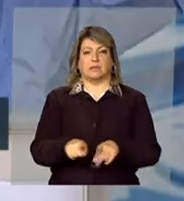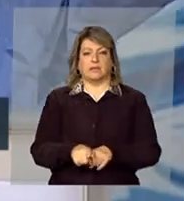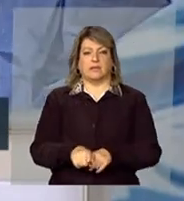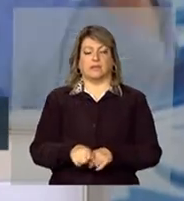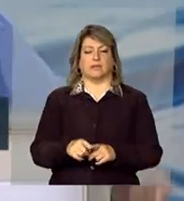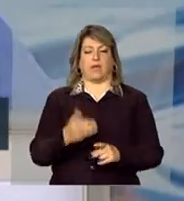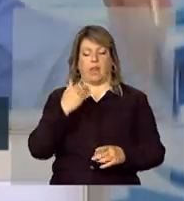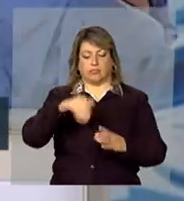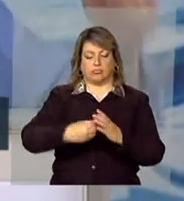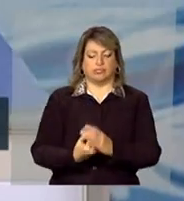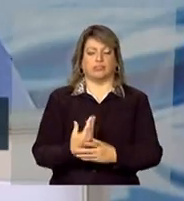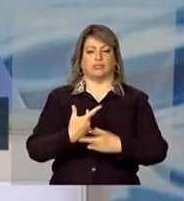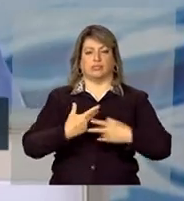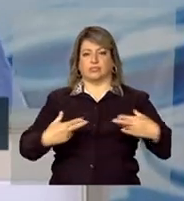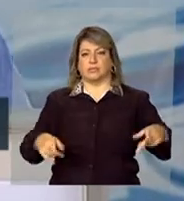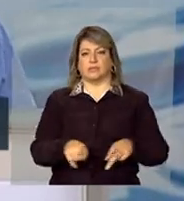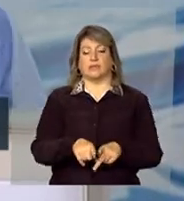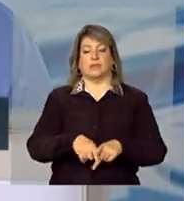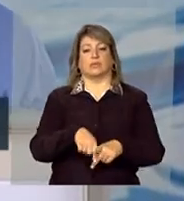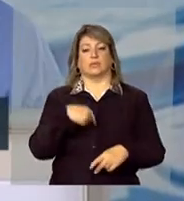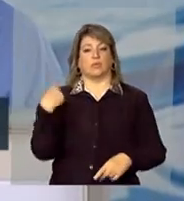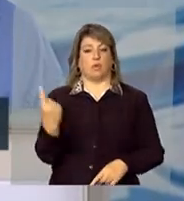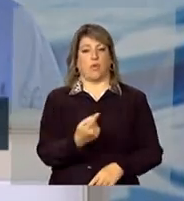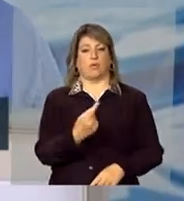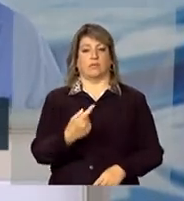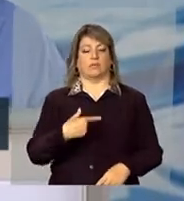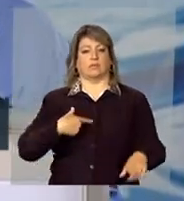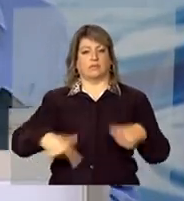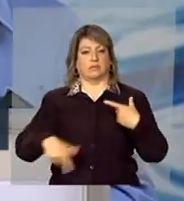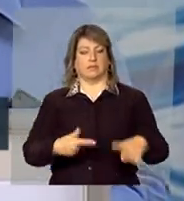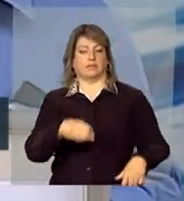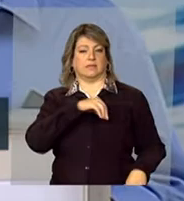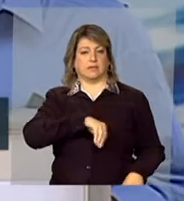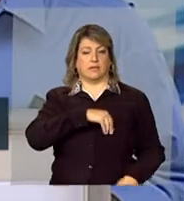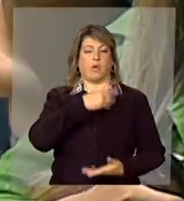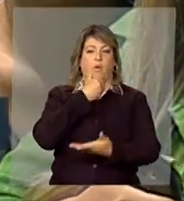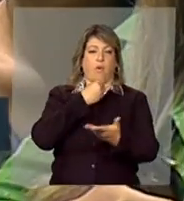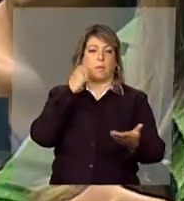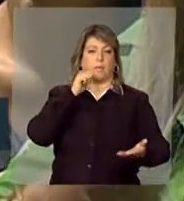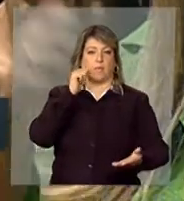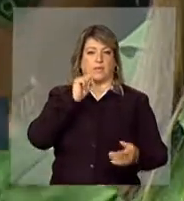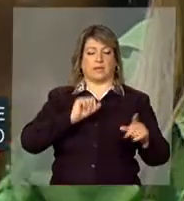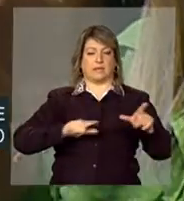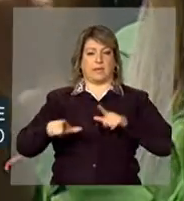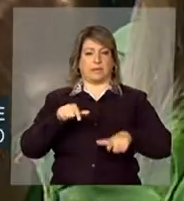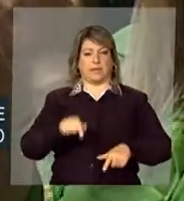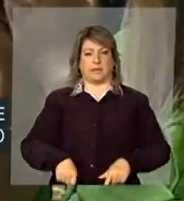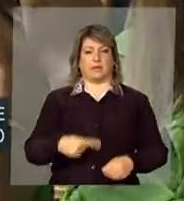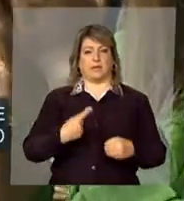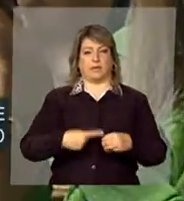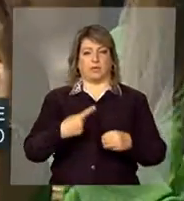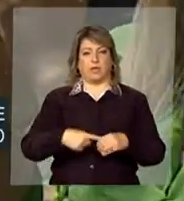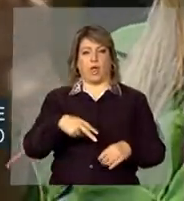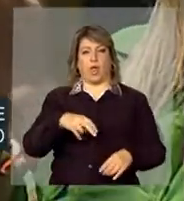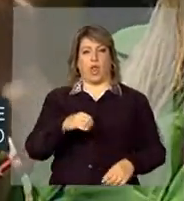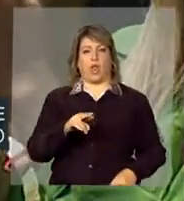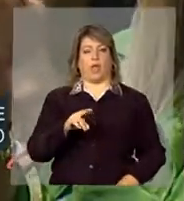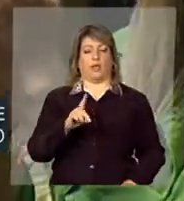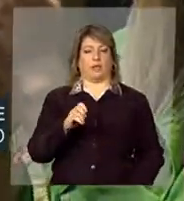garantir emprego e renda para o homem e para a mulher do interior do Nordeste. E eu